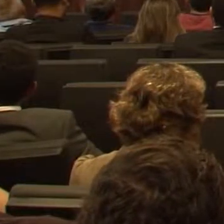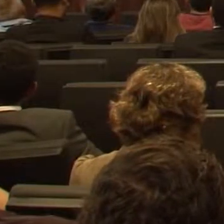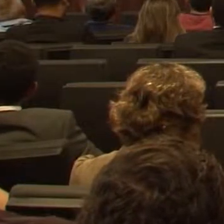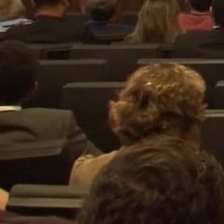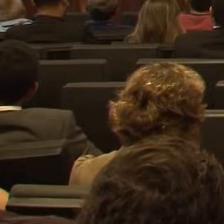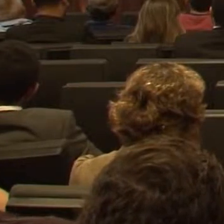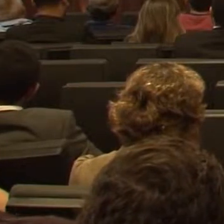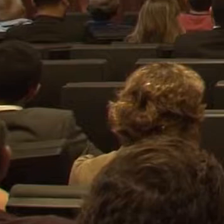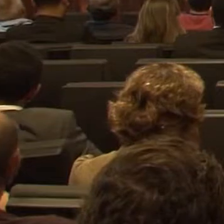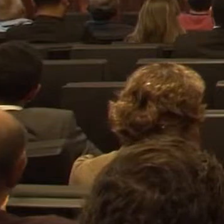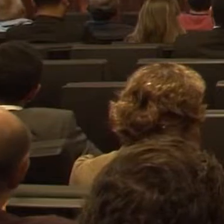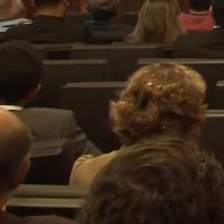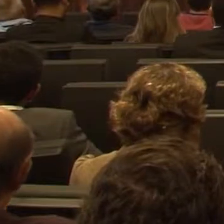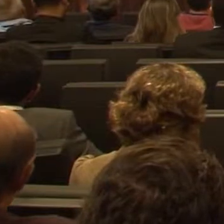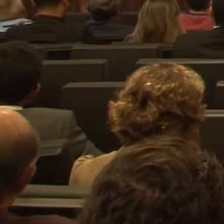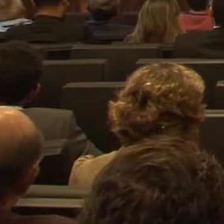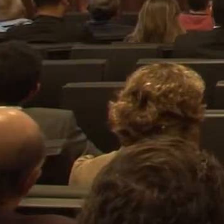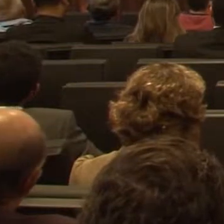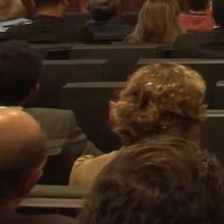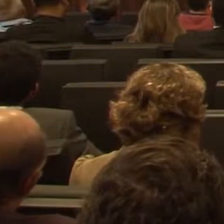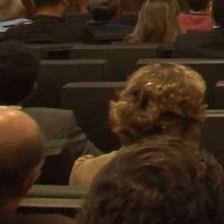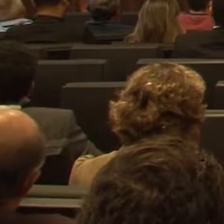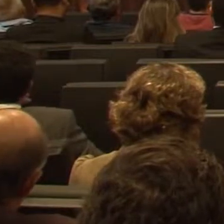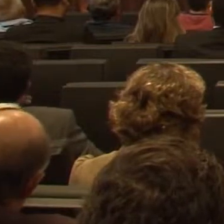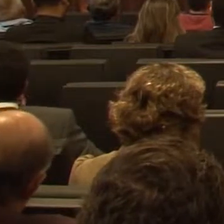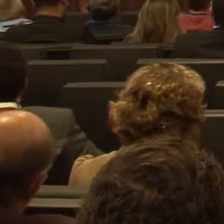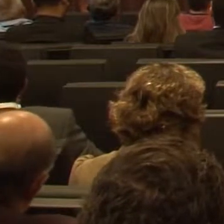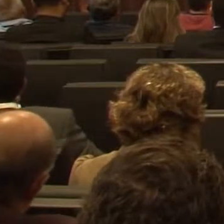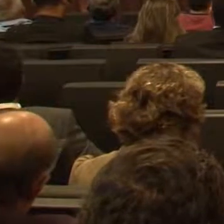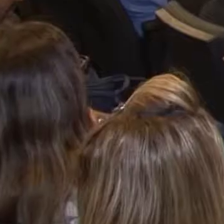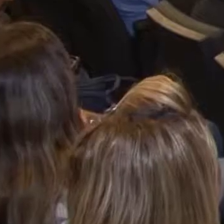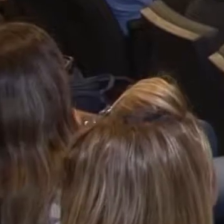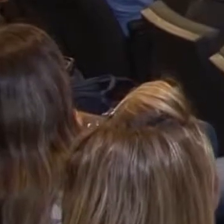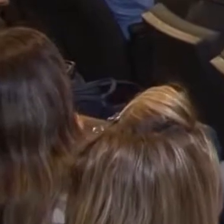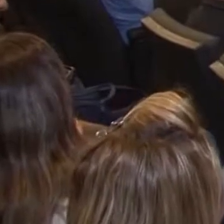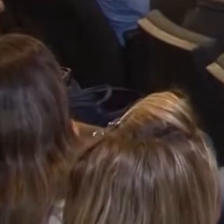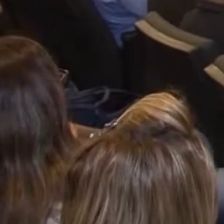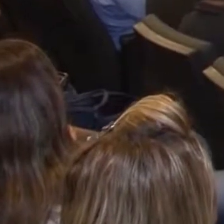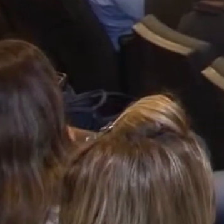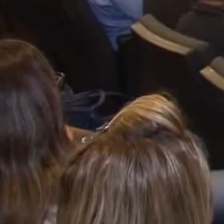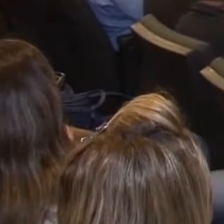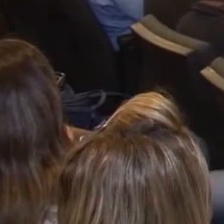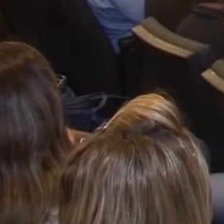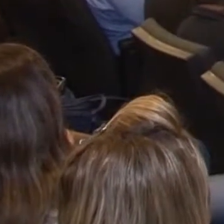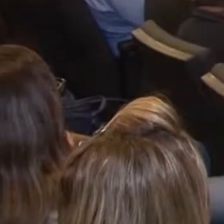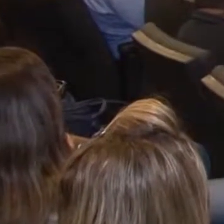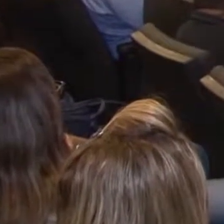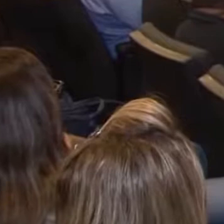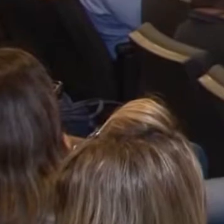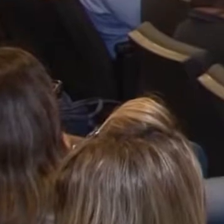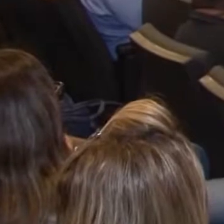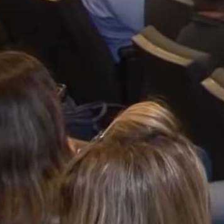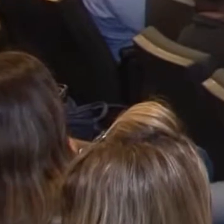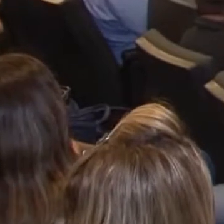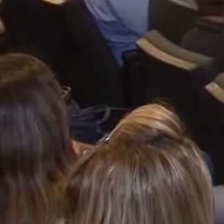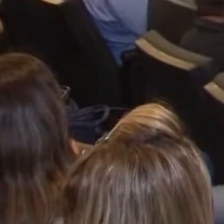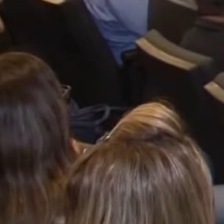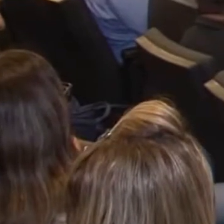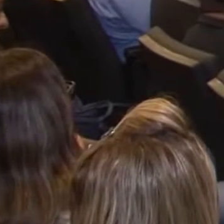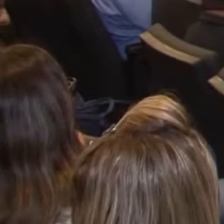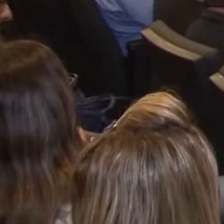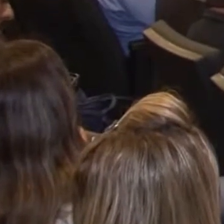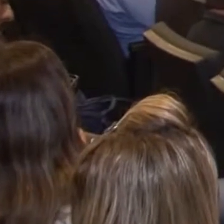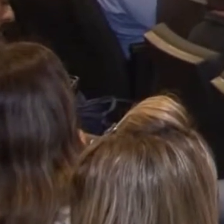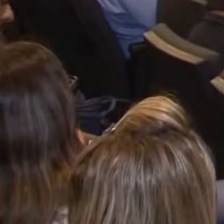fazer uma reforma justa, sem prejudicar nenhuma categoria, porque o que o governo arrecada das contribuições não